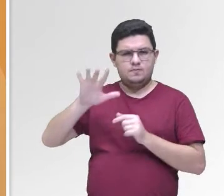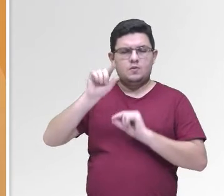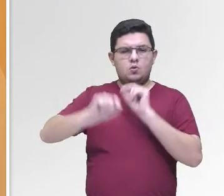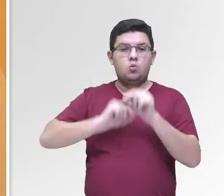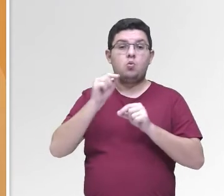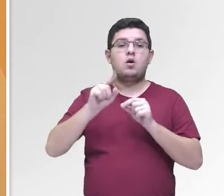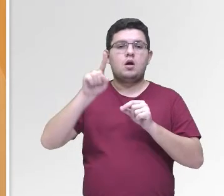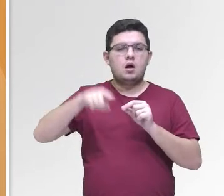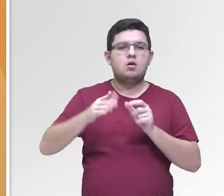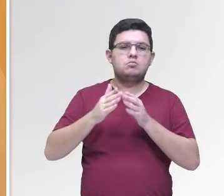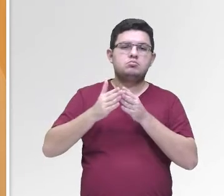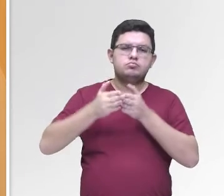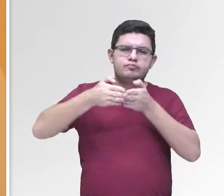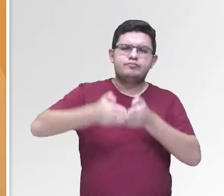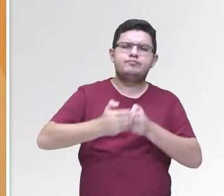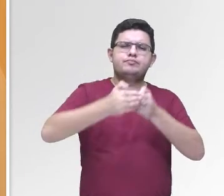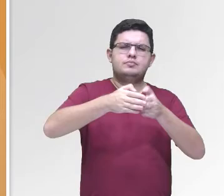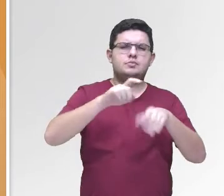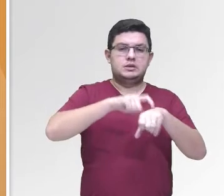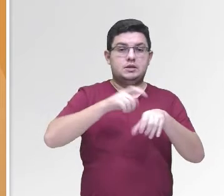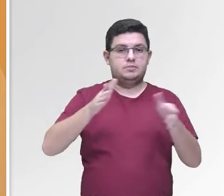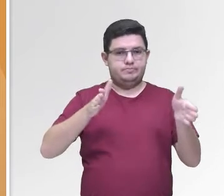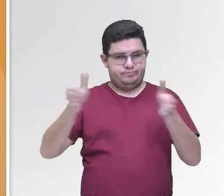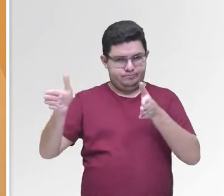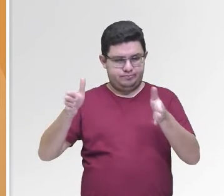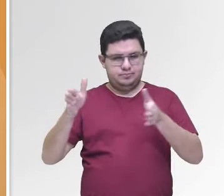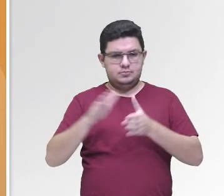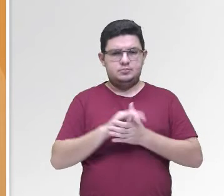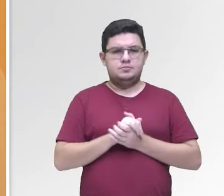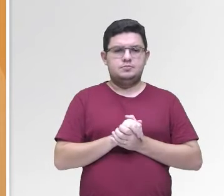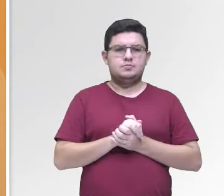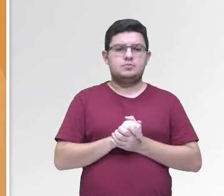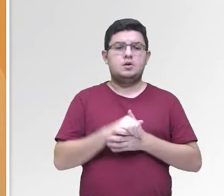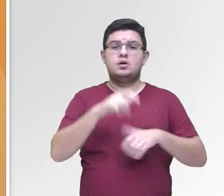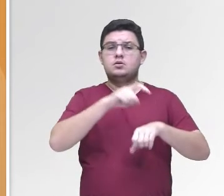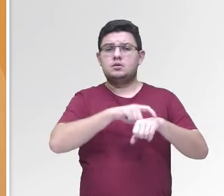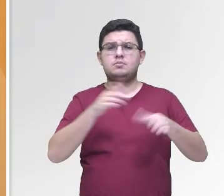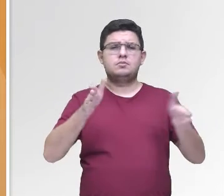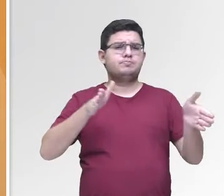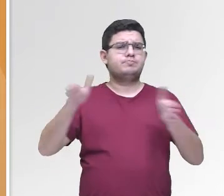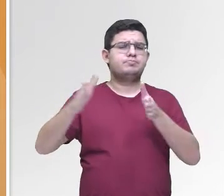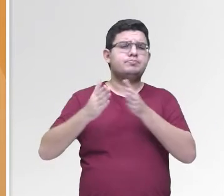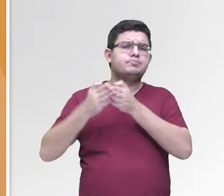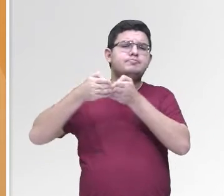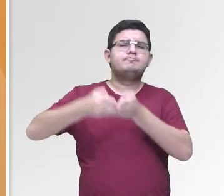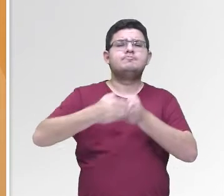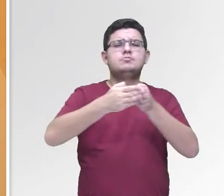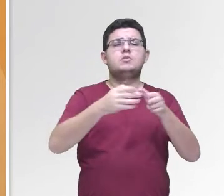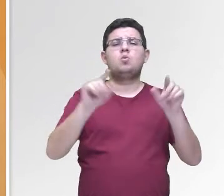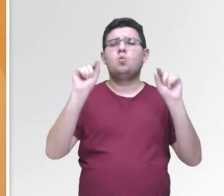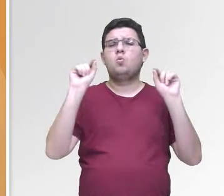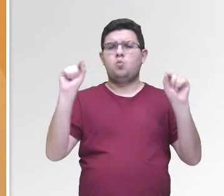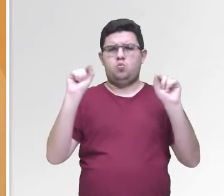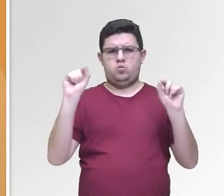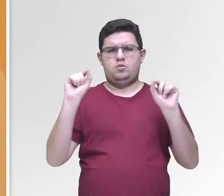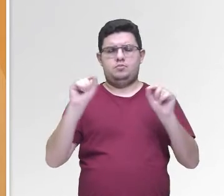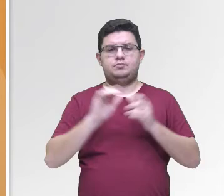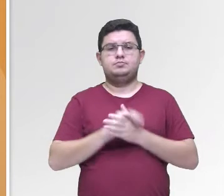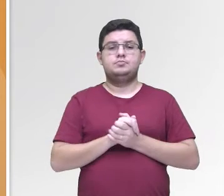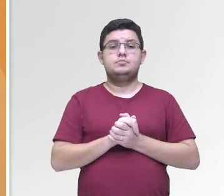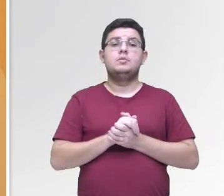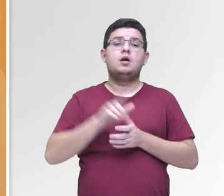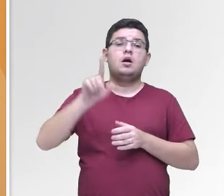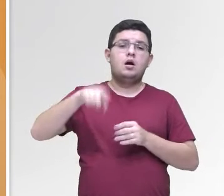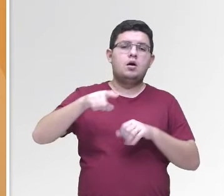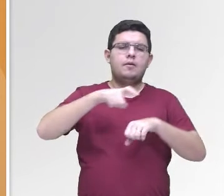o período das grandes navegações. Mas o que foi esse período das grandes navegações, tá? Foi o